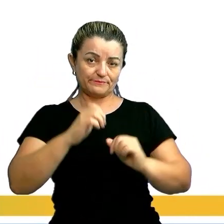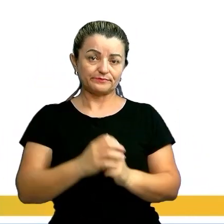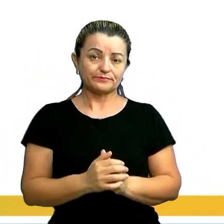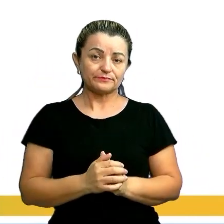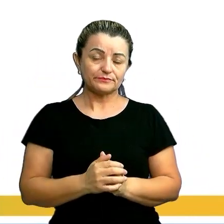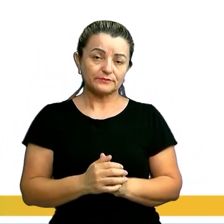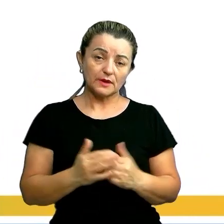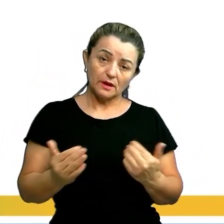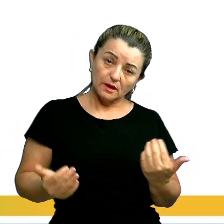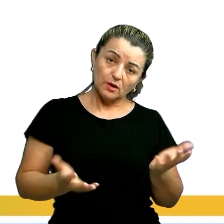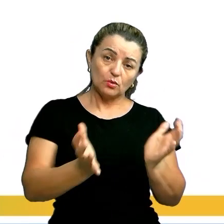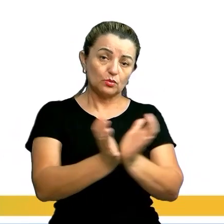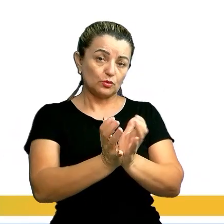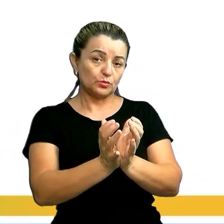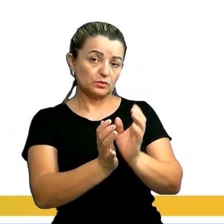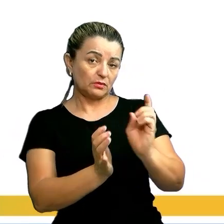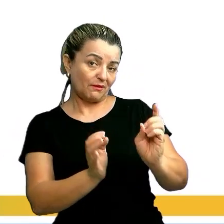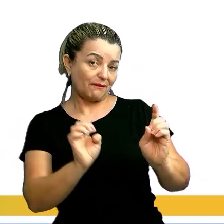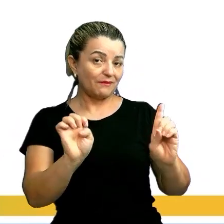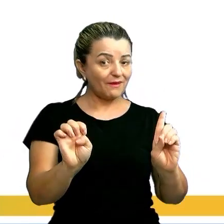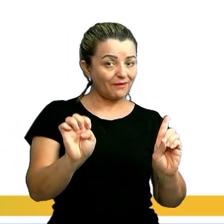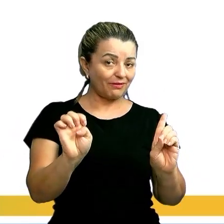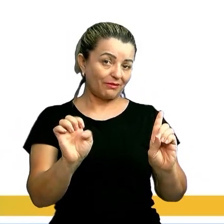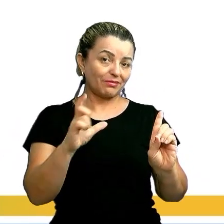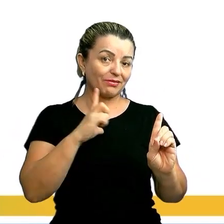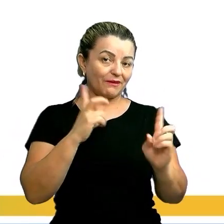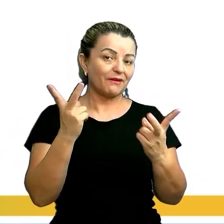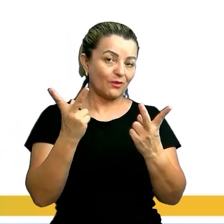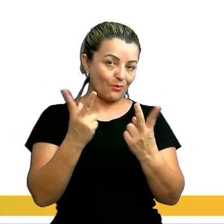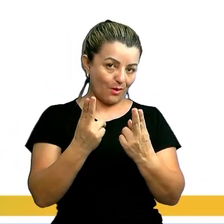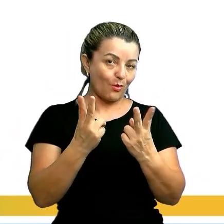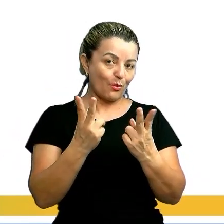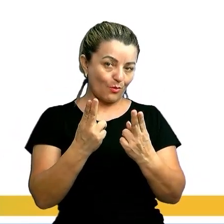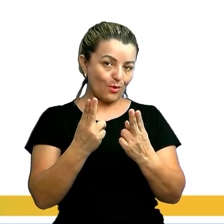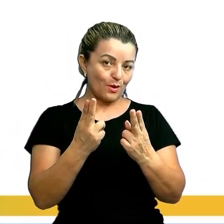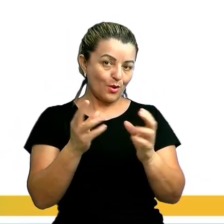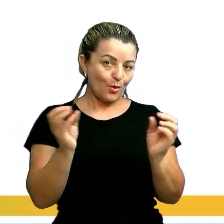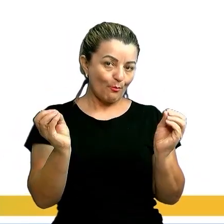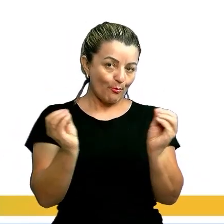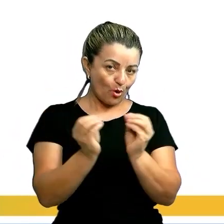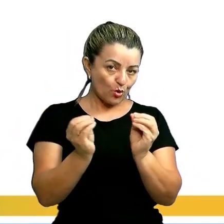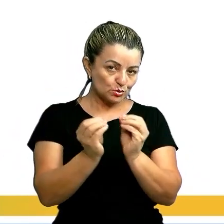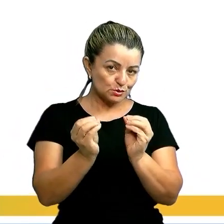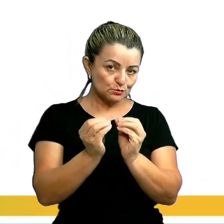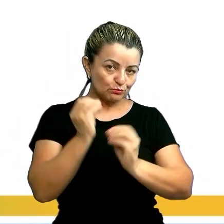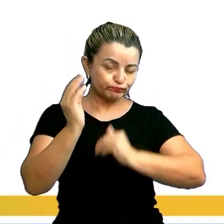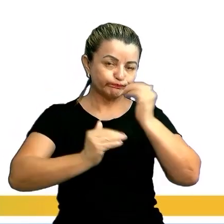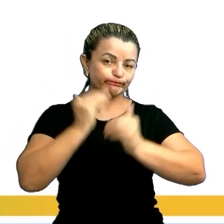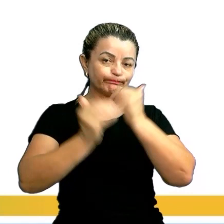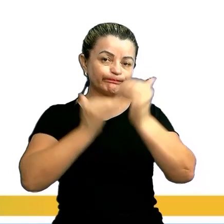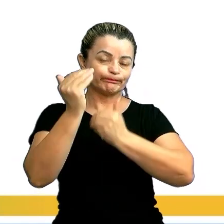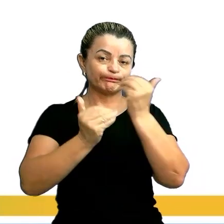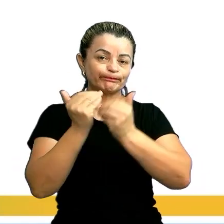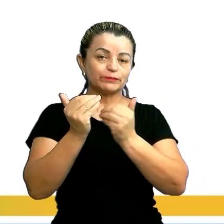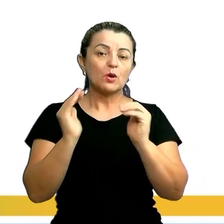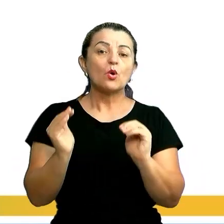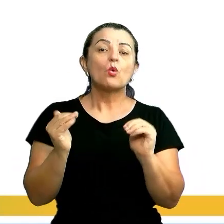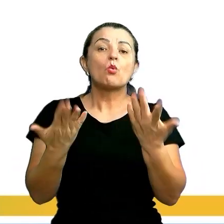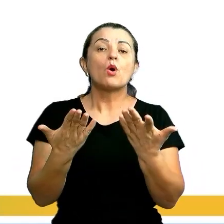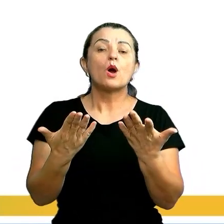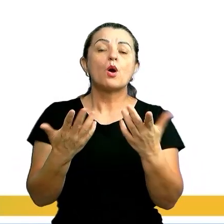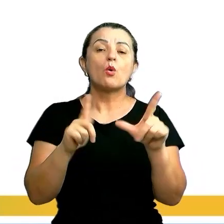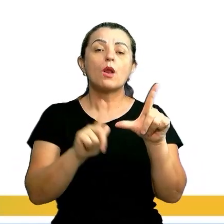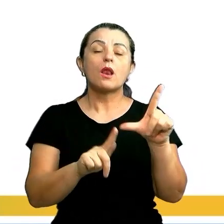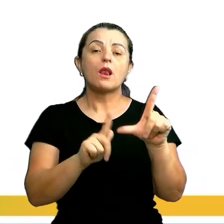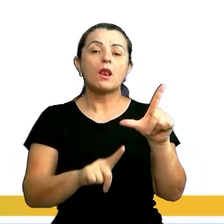O grupo D e E tem a mesma proximidade evolutiva. Resposta correta, então. O